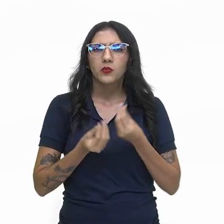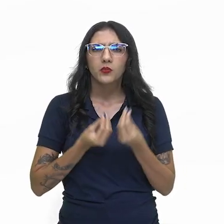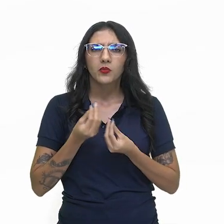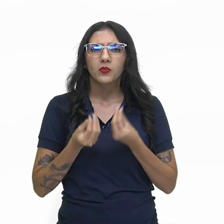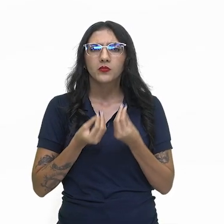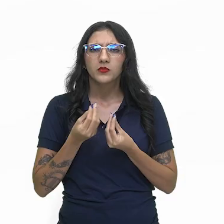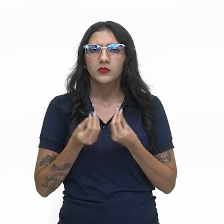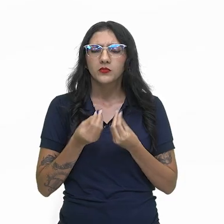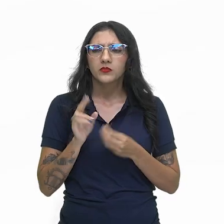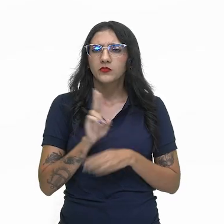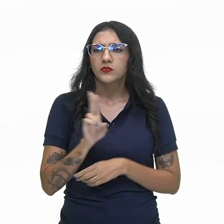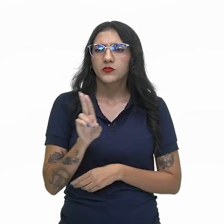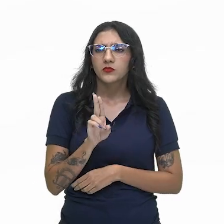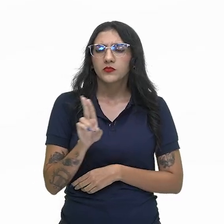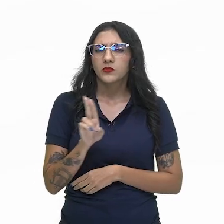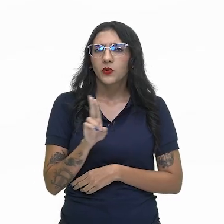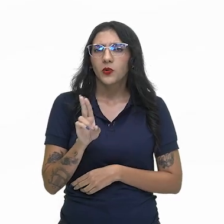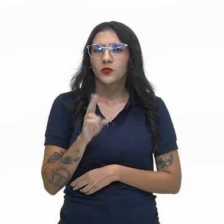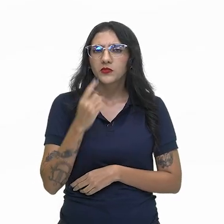como